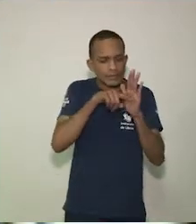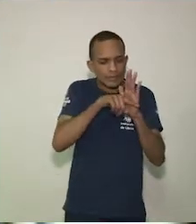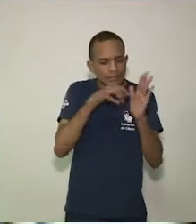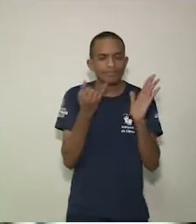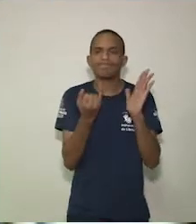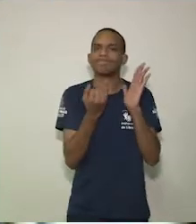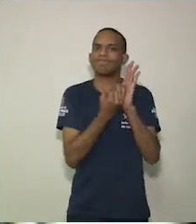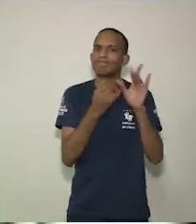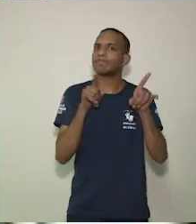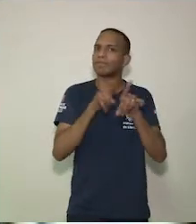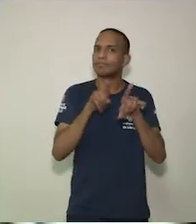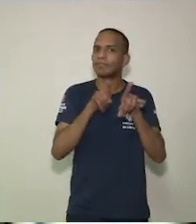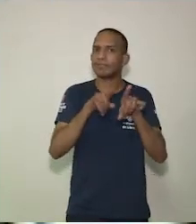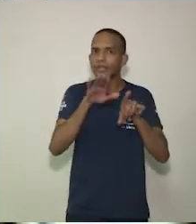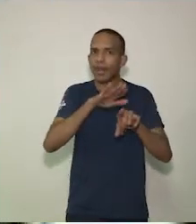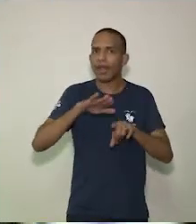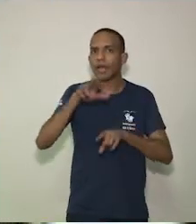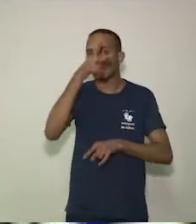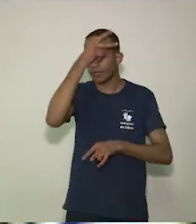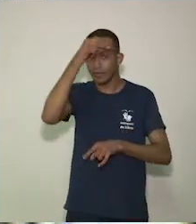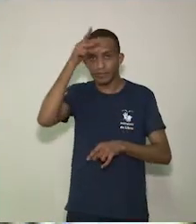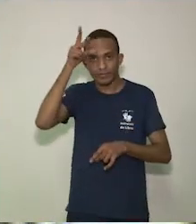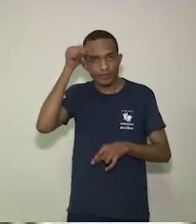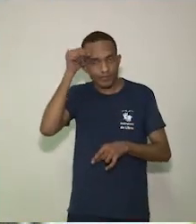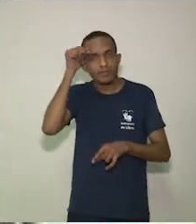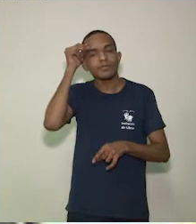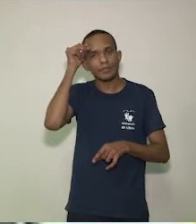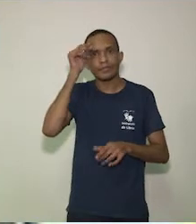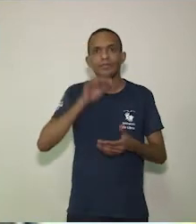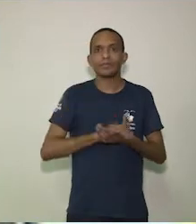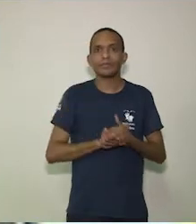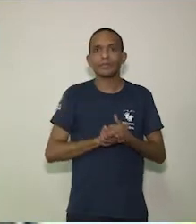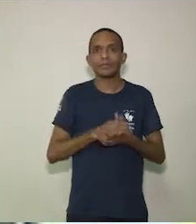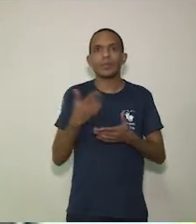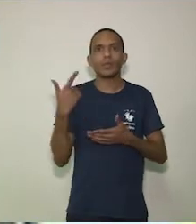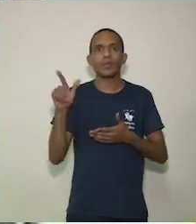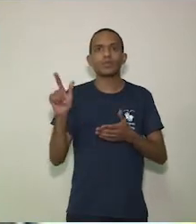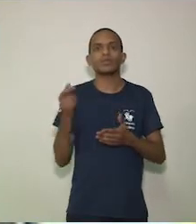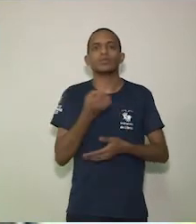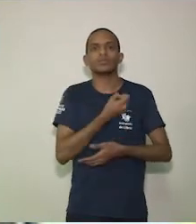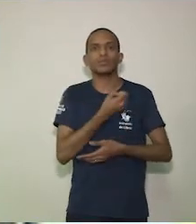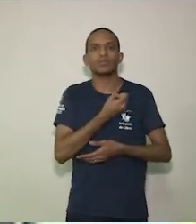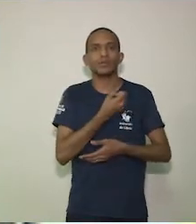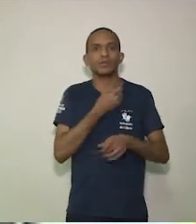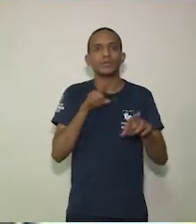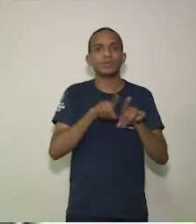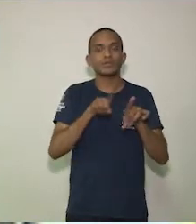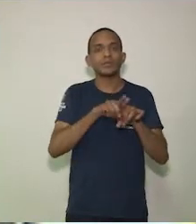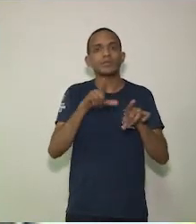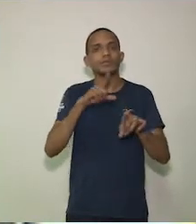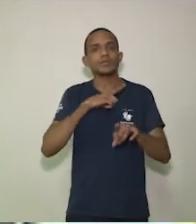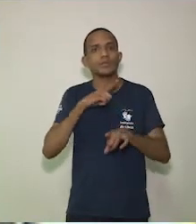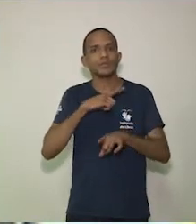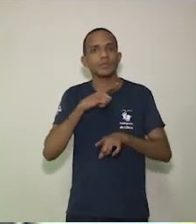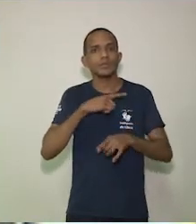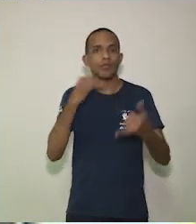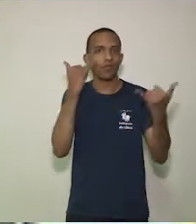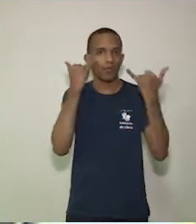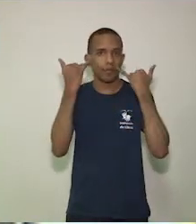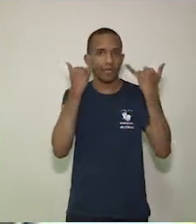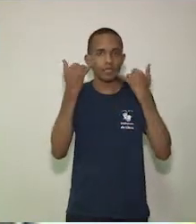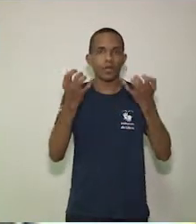inquéritos realizados pela Prefeitura. Próximo. E aqui alguns dados